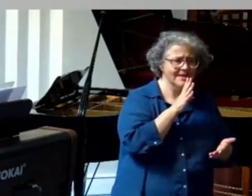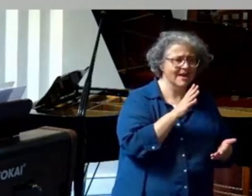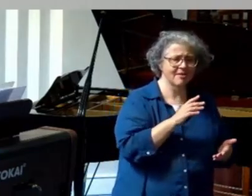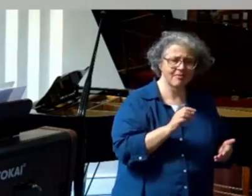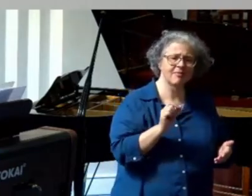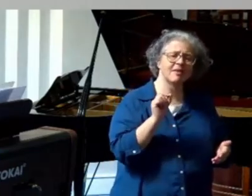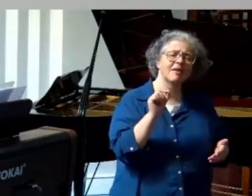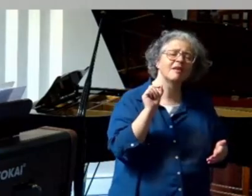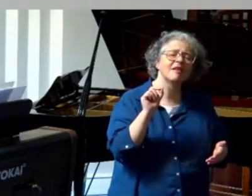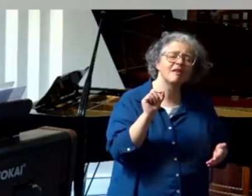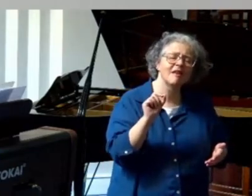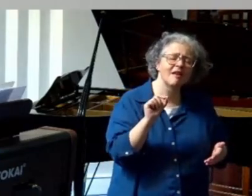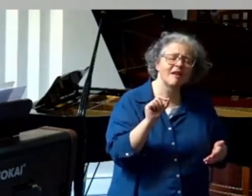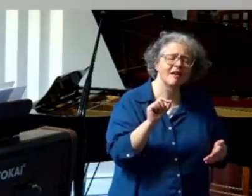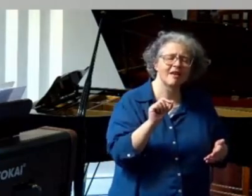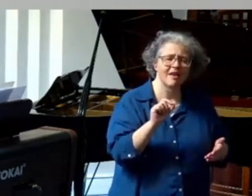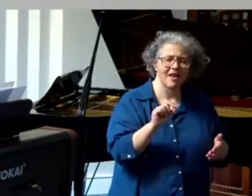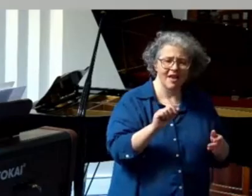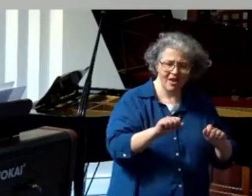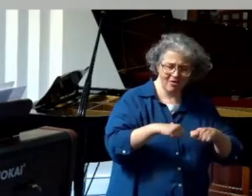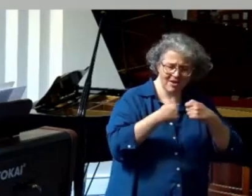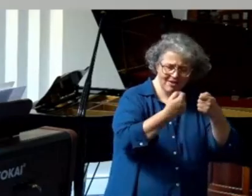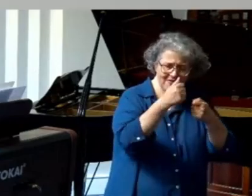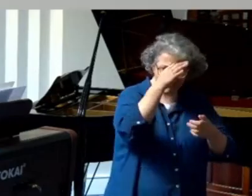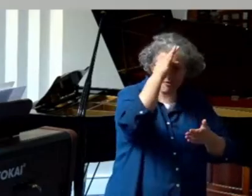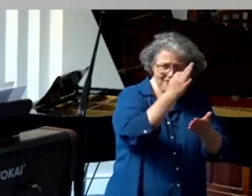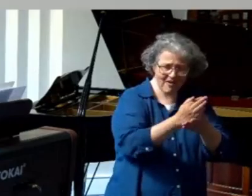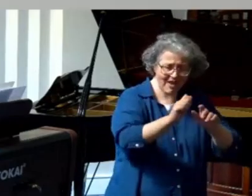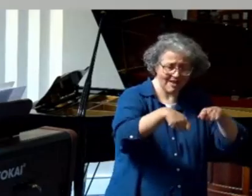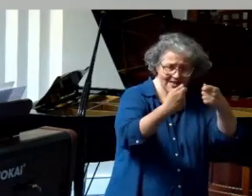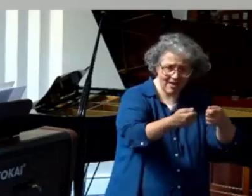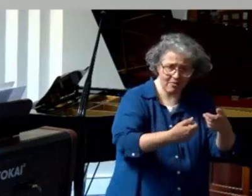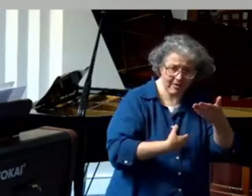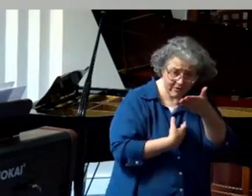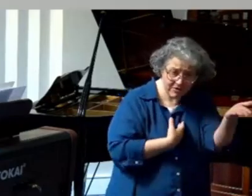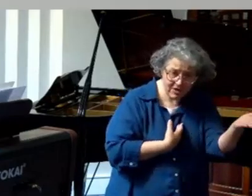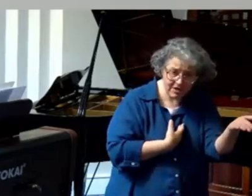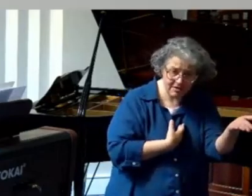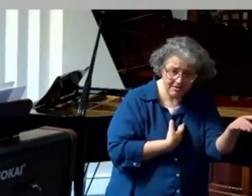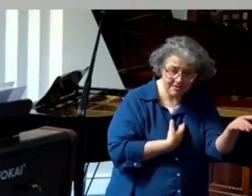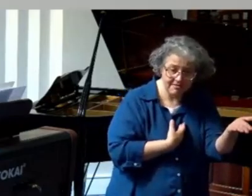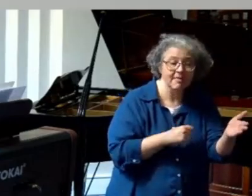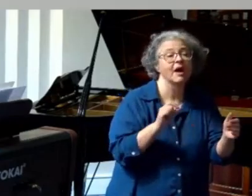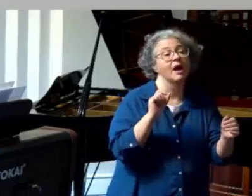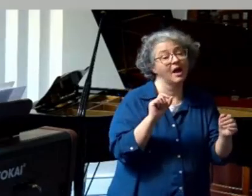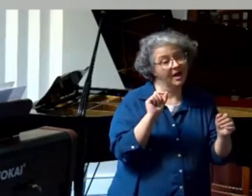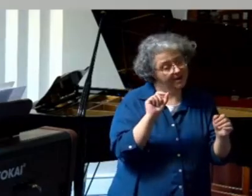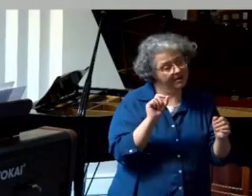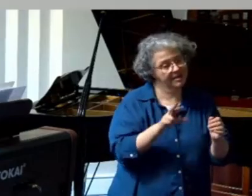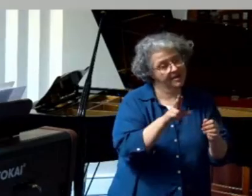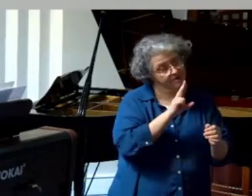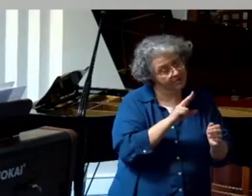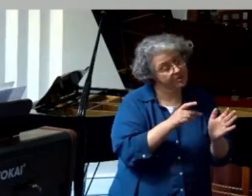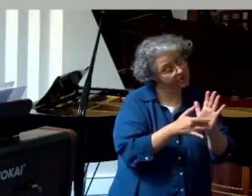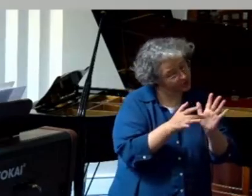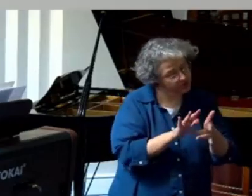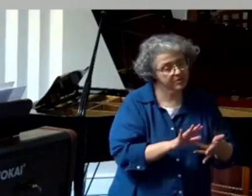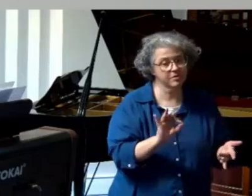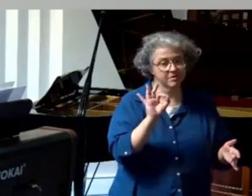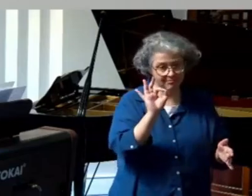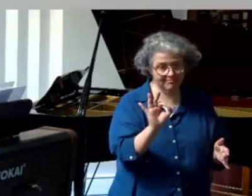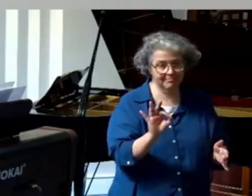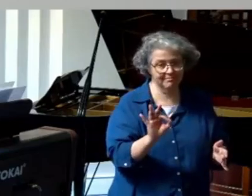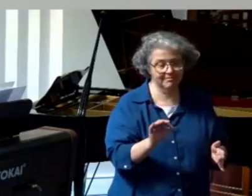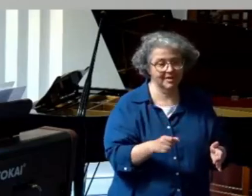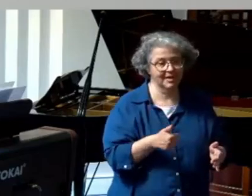consumador da fé? O texto bíblico diz, é Jesus, tá? É Jesus. Que vai determinar a vida de